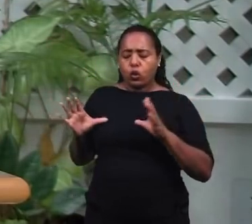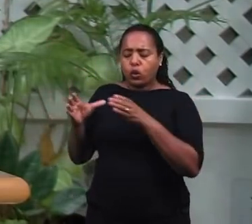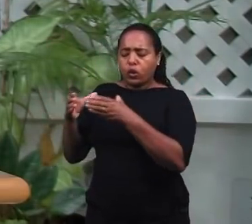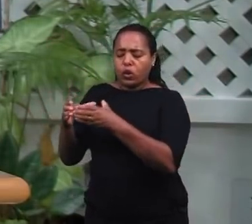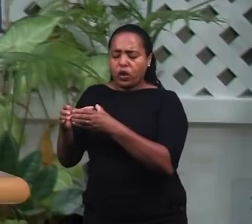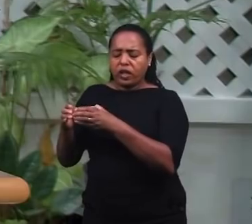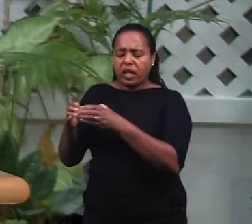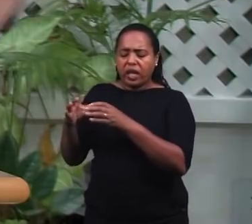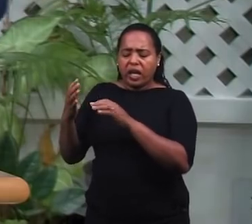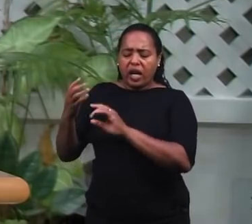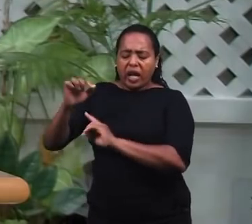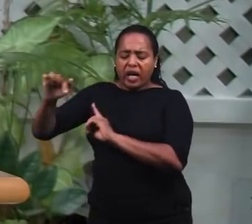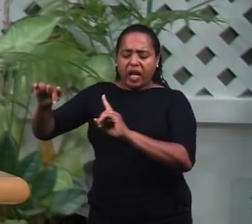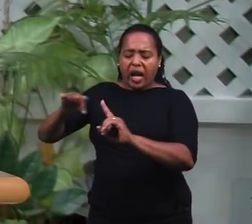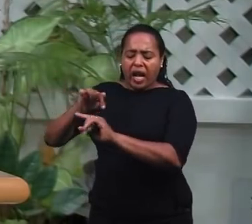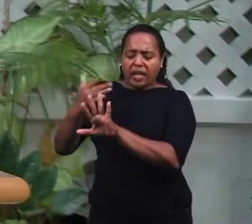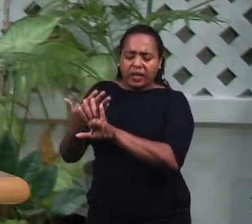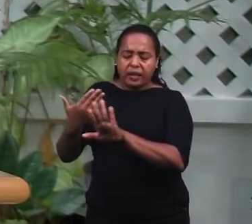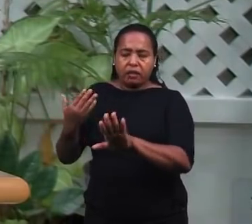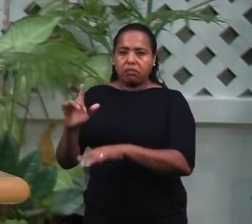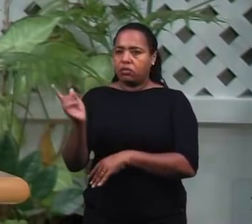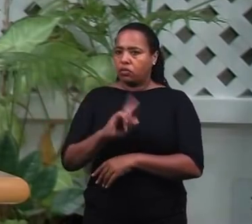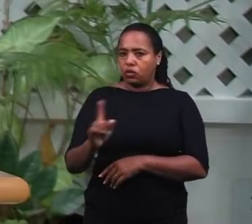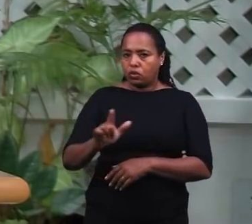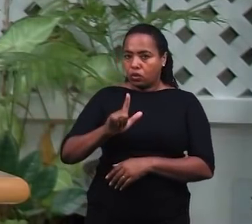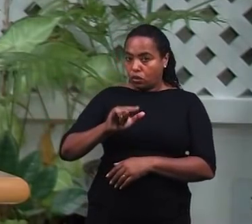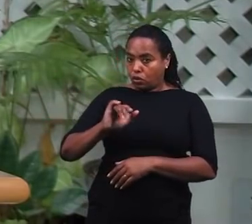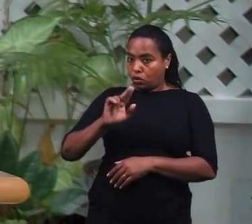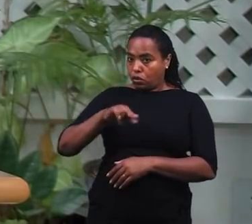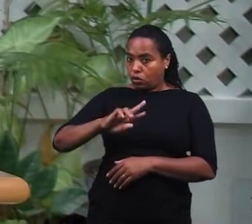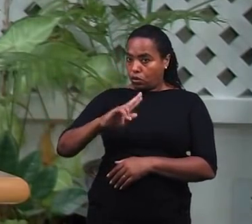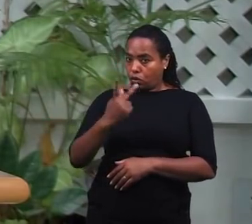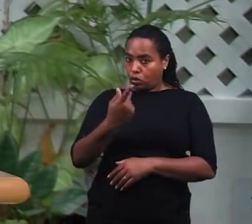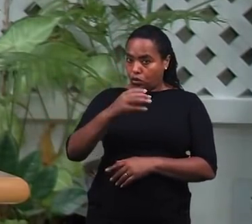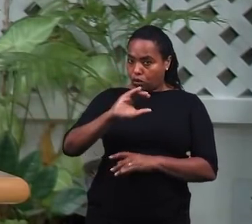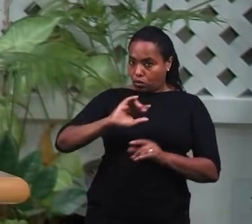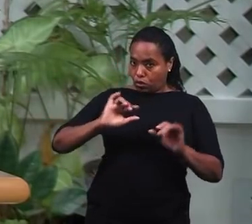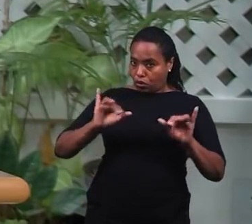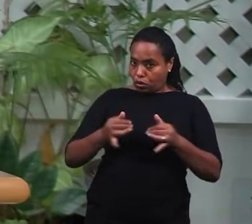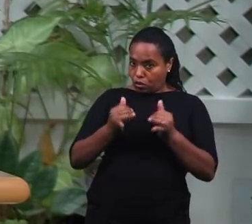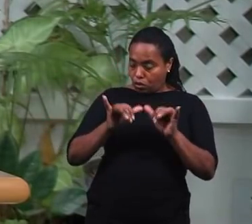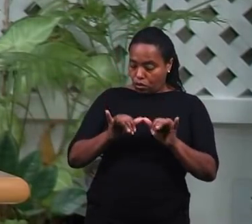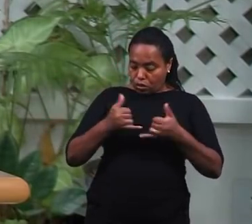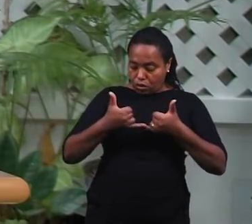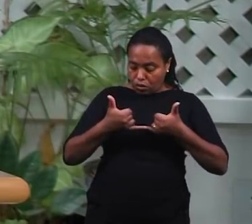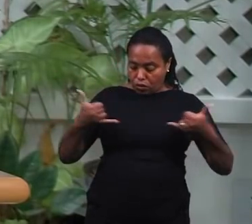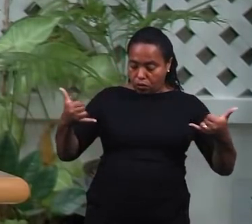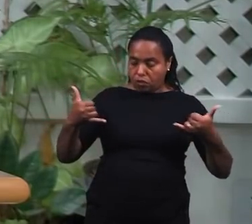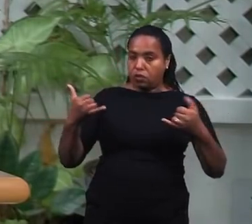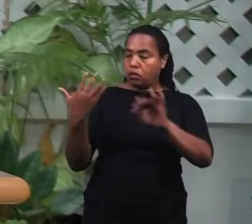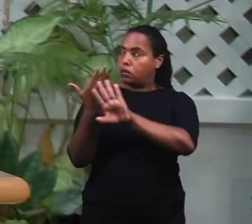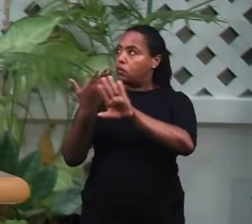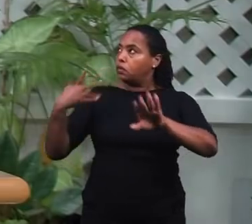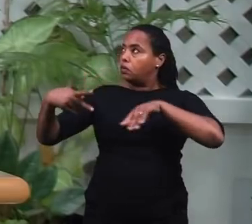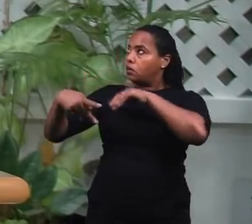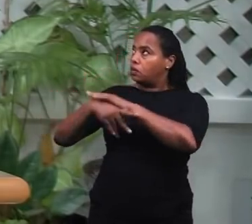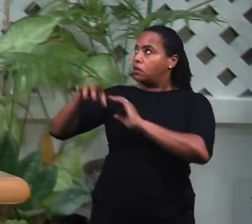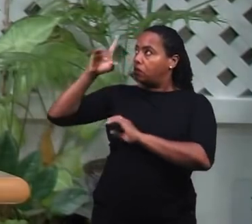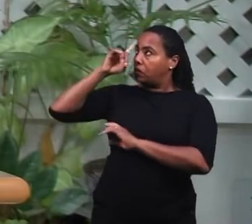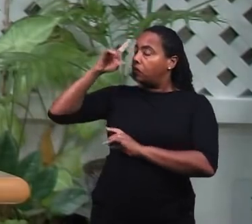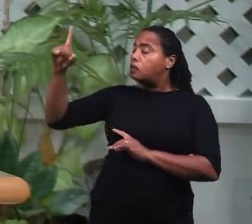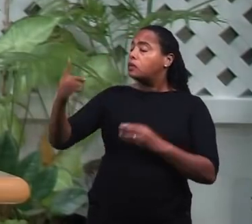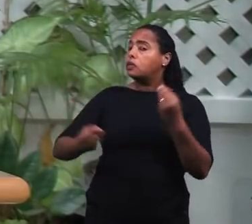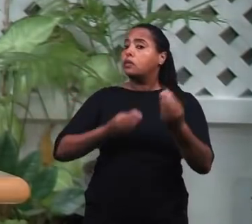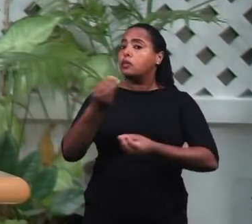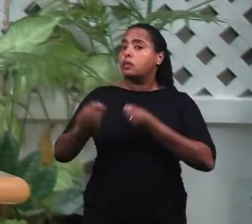aqui está aqui santo, e os outros não. O linho fino é a santidade de Deus que faz a diferença